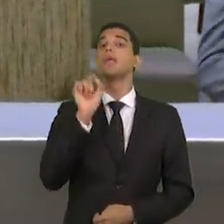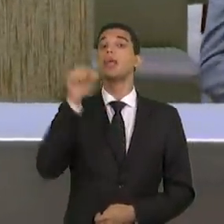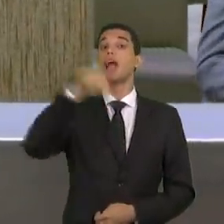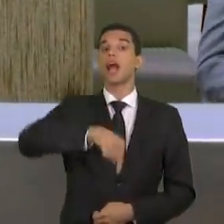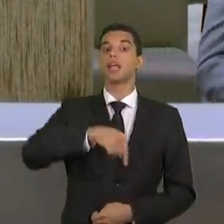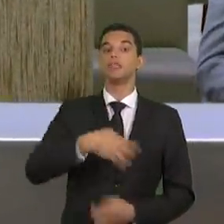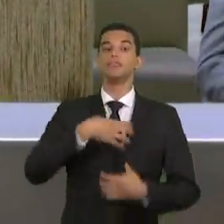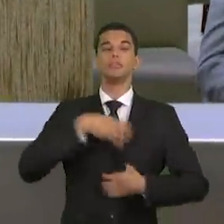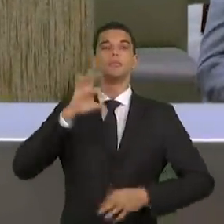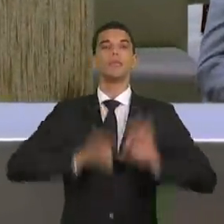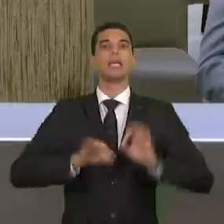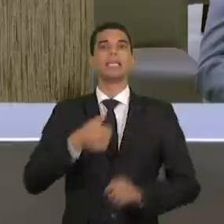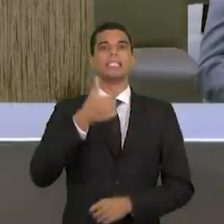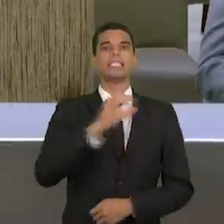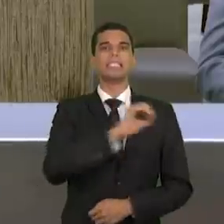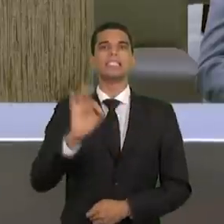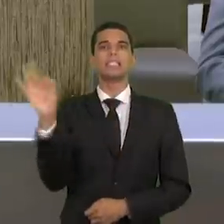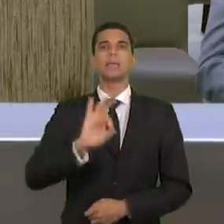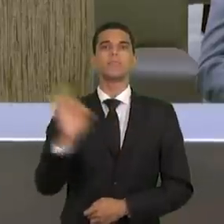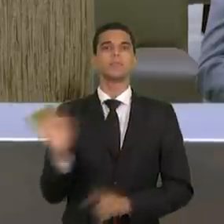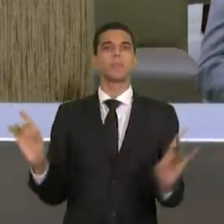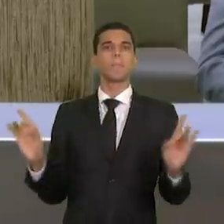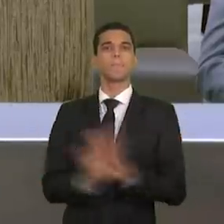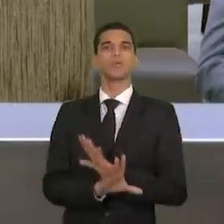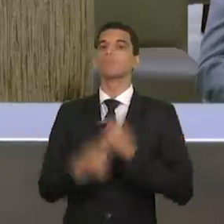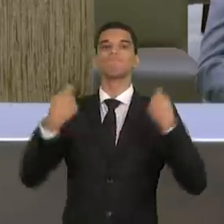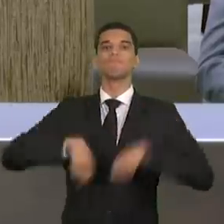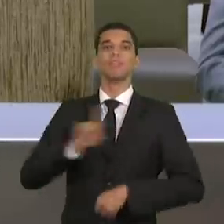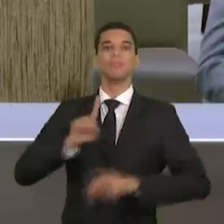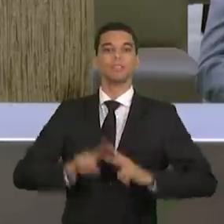100% preparado, que não precisa de aperfeiçoamento?